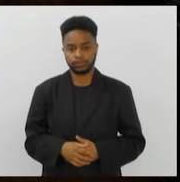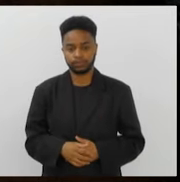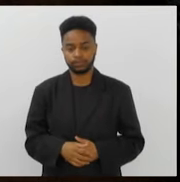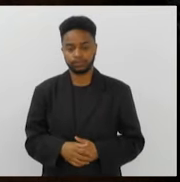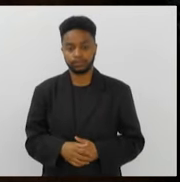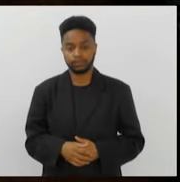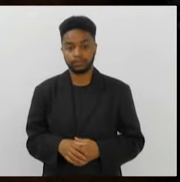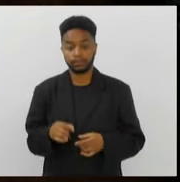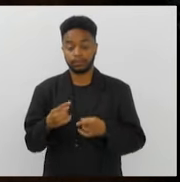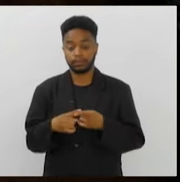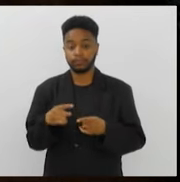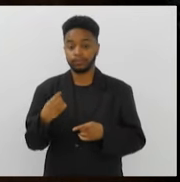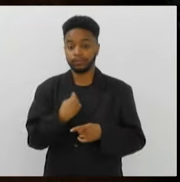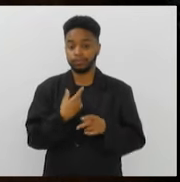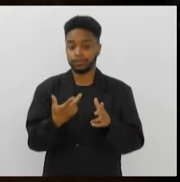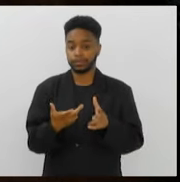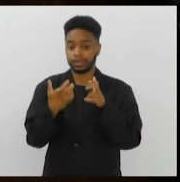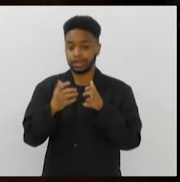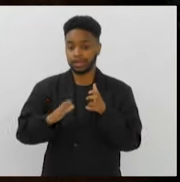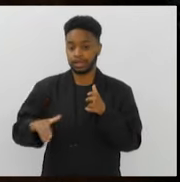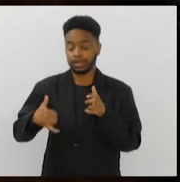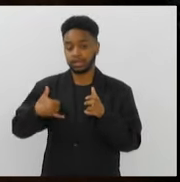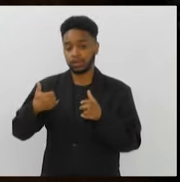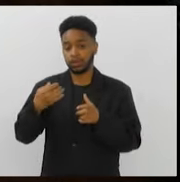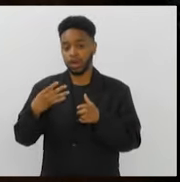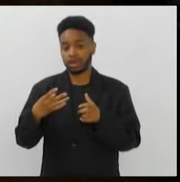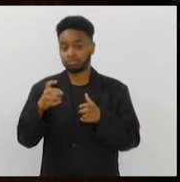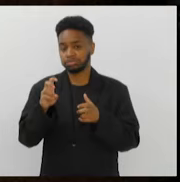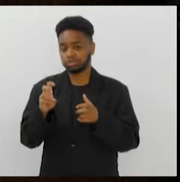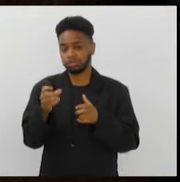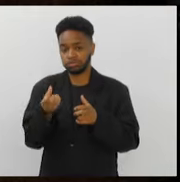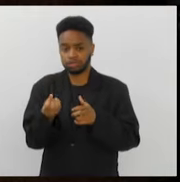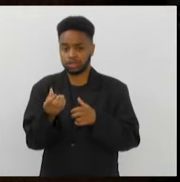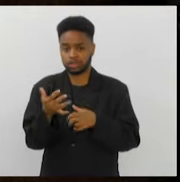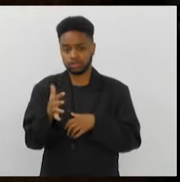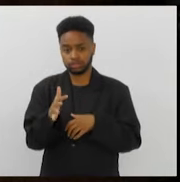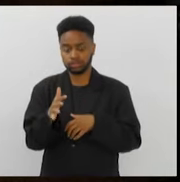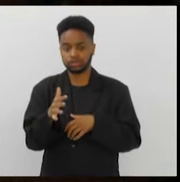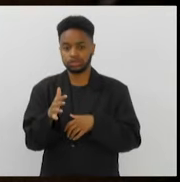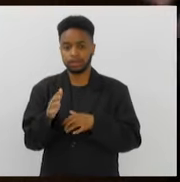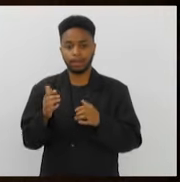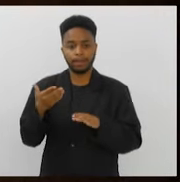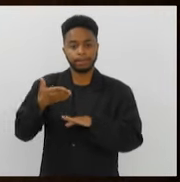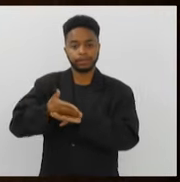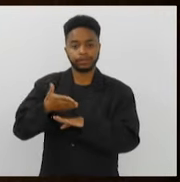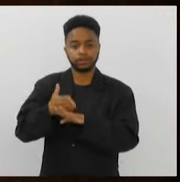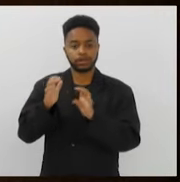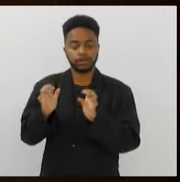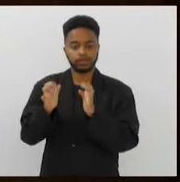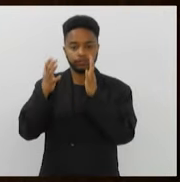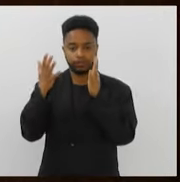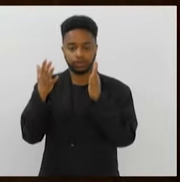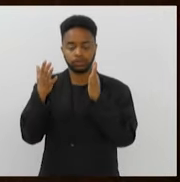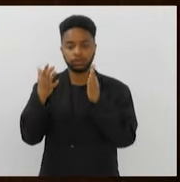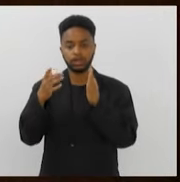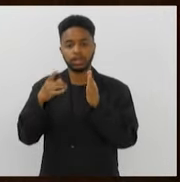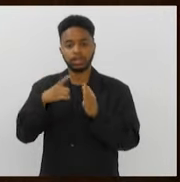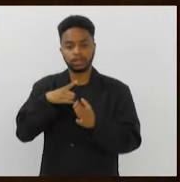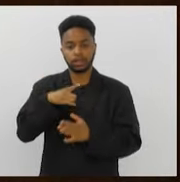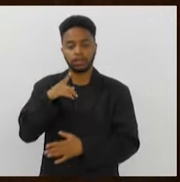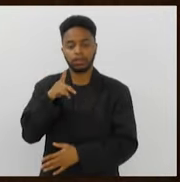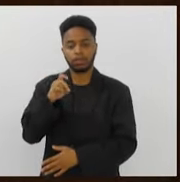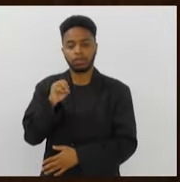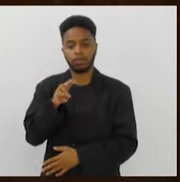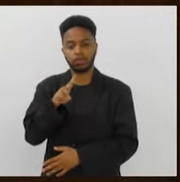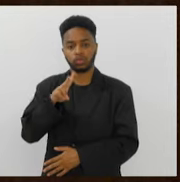quando a gente vê crianças de 4, 5, 6 anos de idade em eventos onde a pornografia,